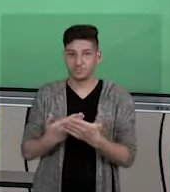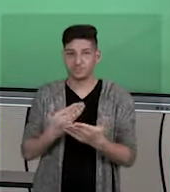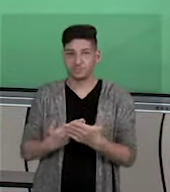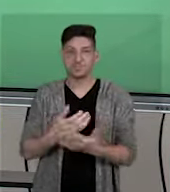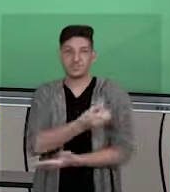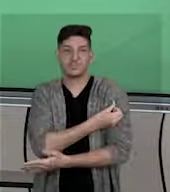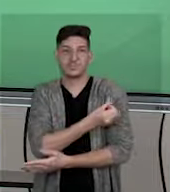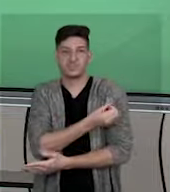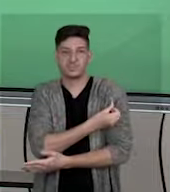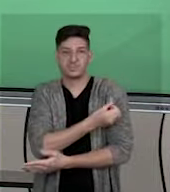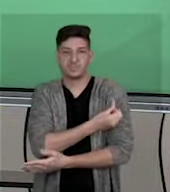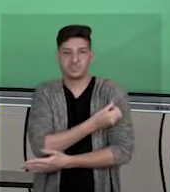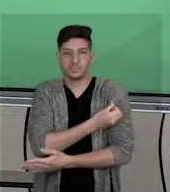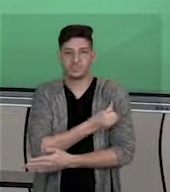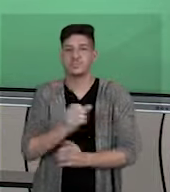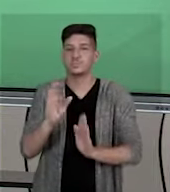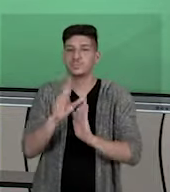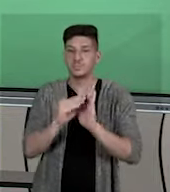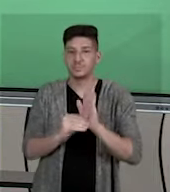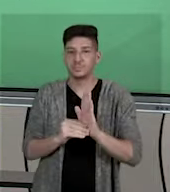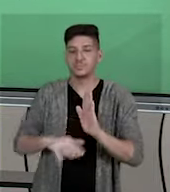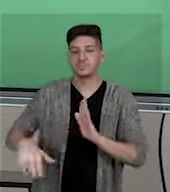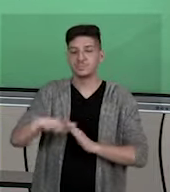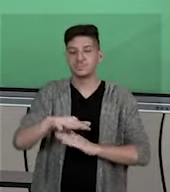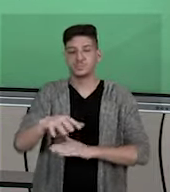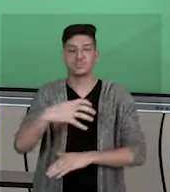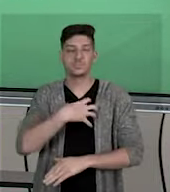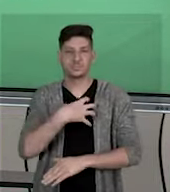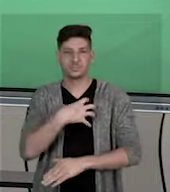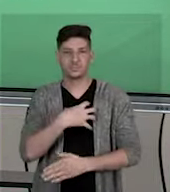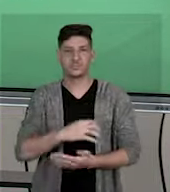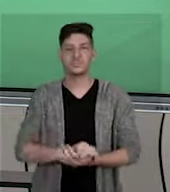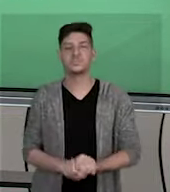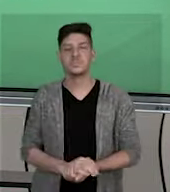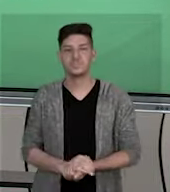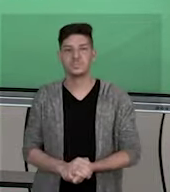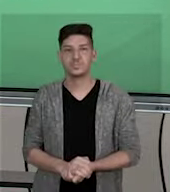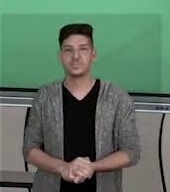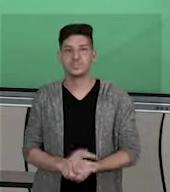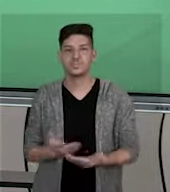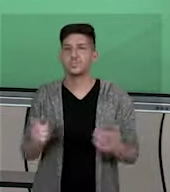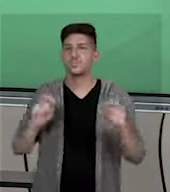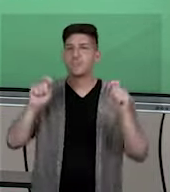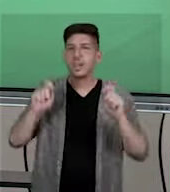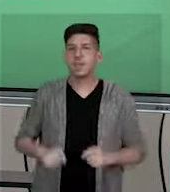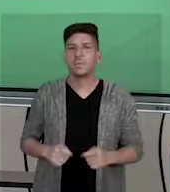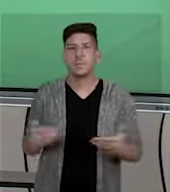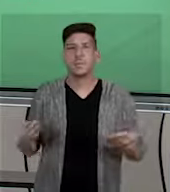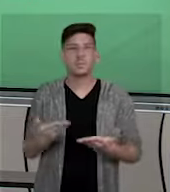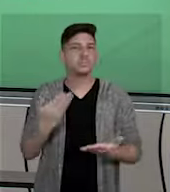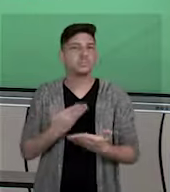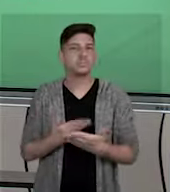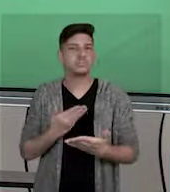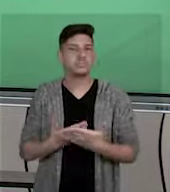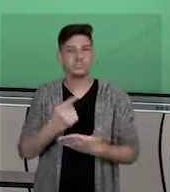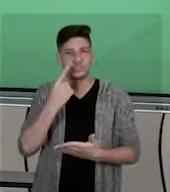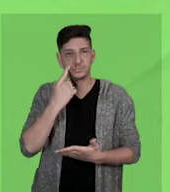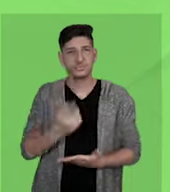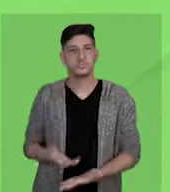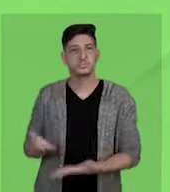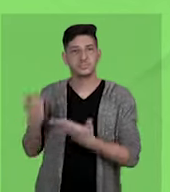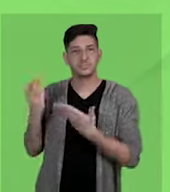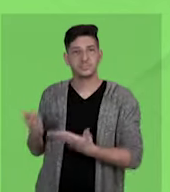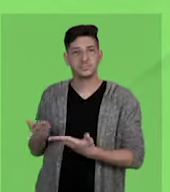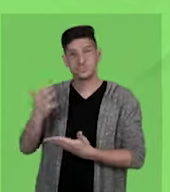ensino fundamental do nosso conteúdo de ciências. Bom, as habilidades, nós vamos dar continuidade com elas, vai ser